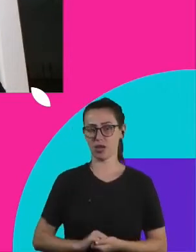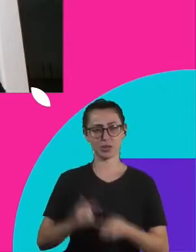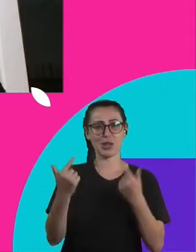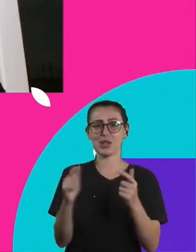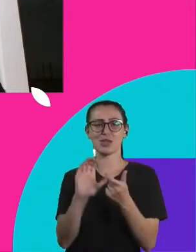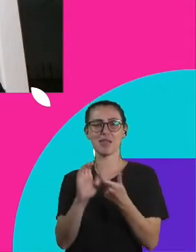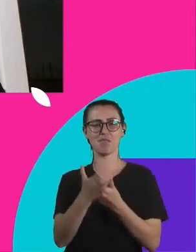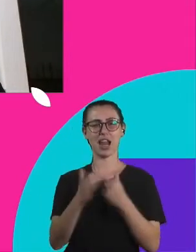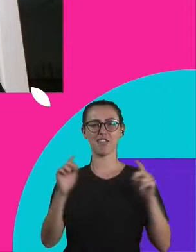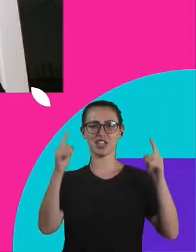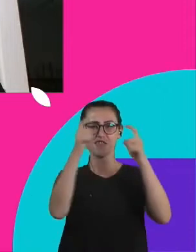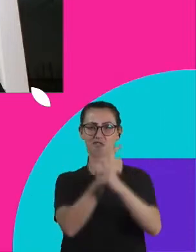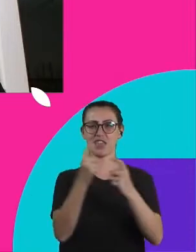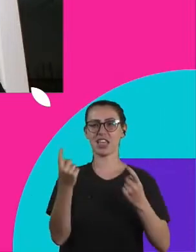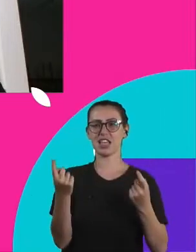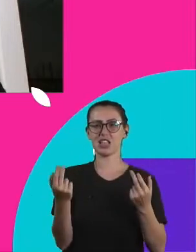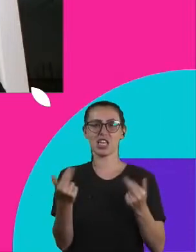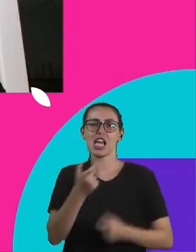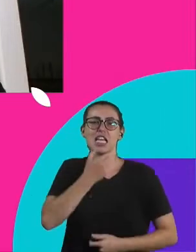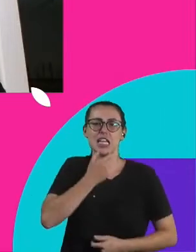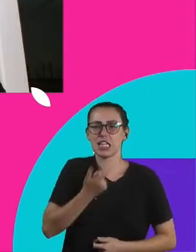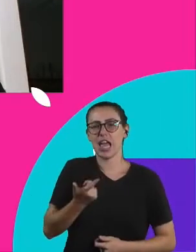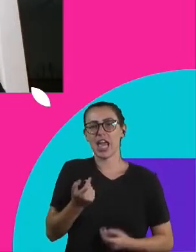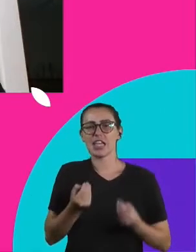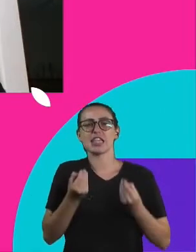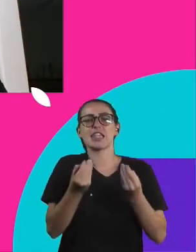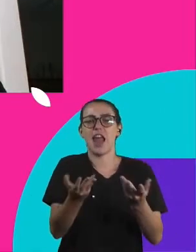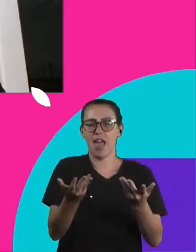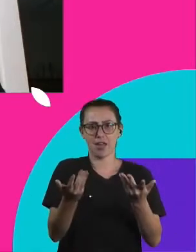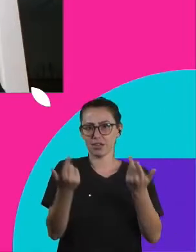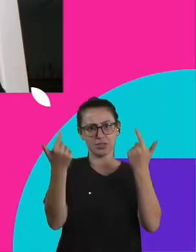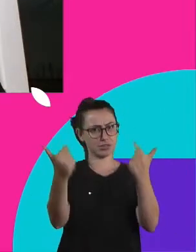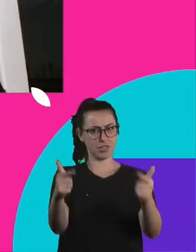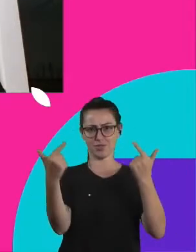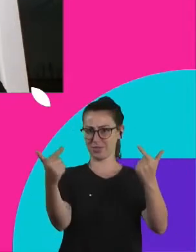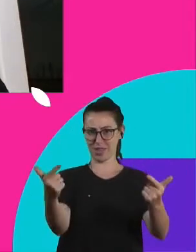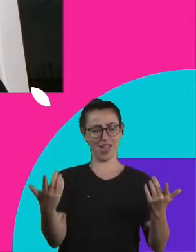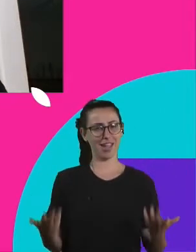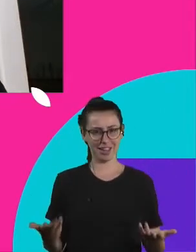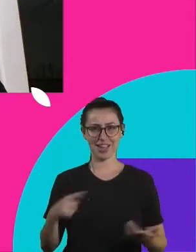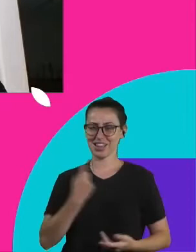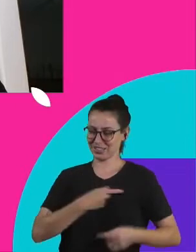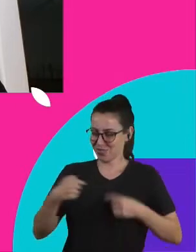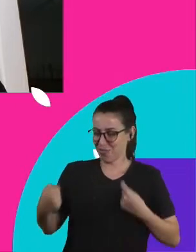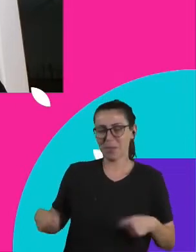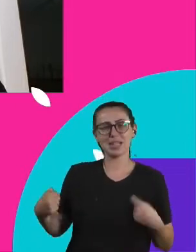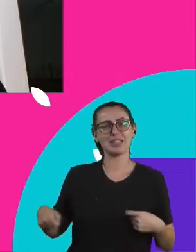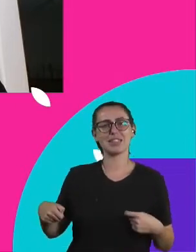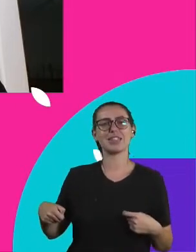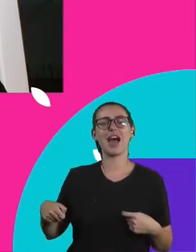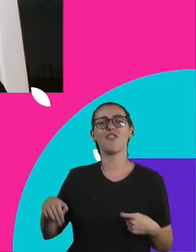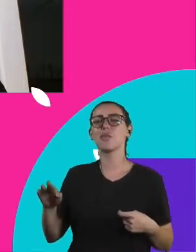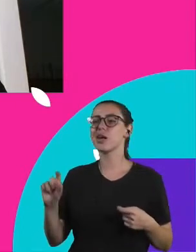share, não se fala entrega. E o que a gente precisaria, inclusive, era muito mais Anas Fontes,